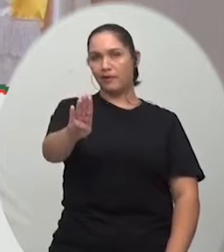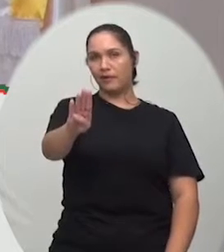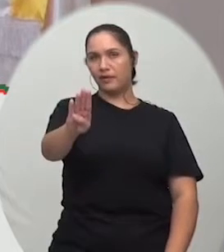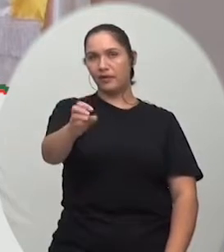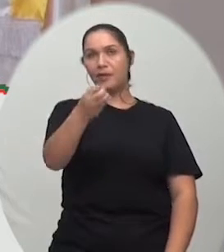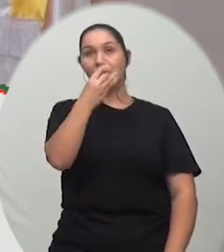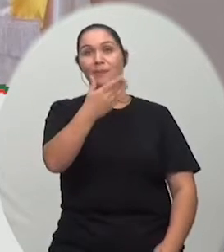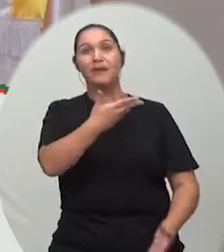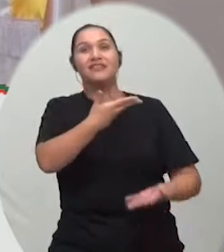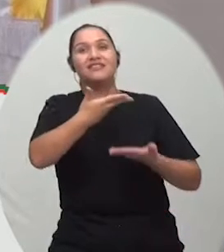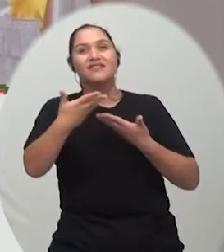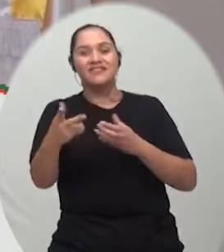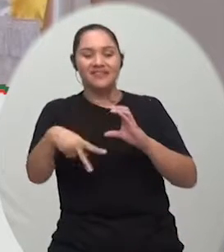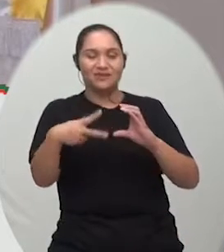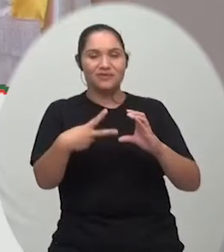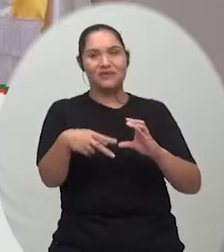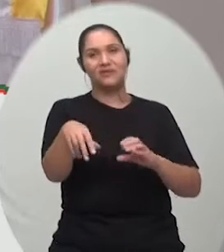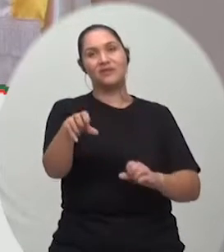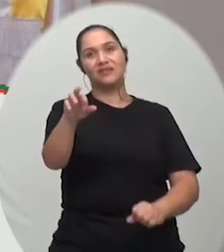Rafael.